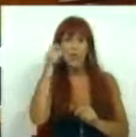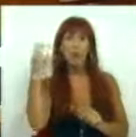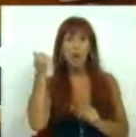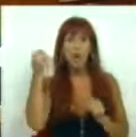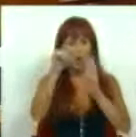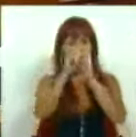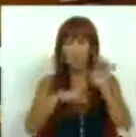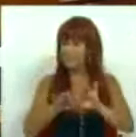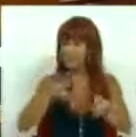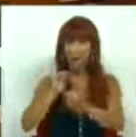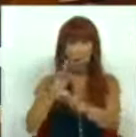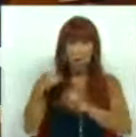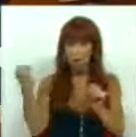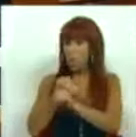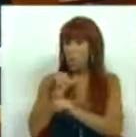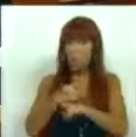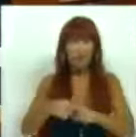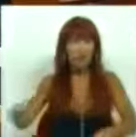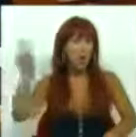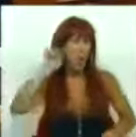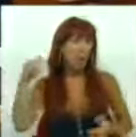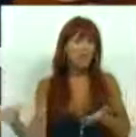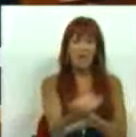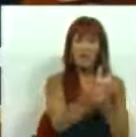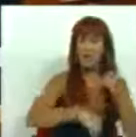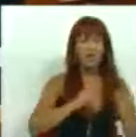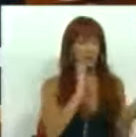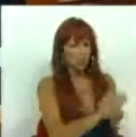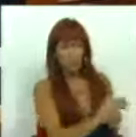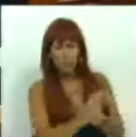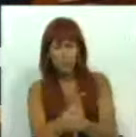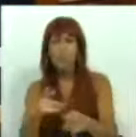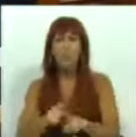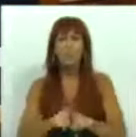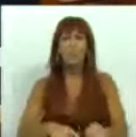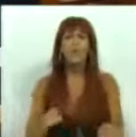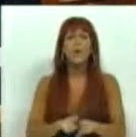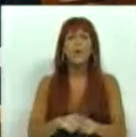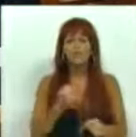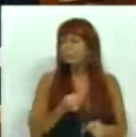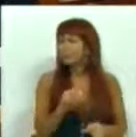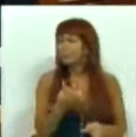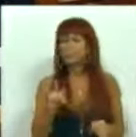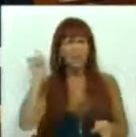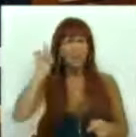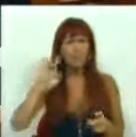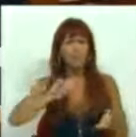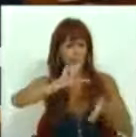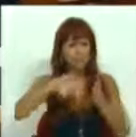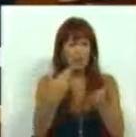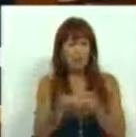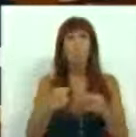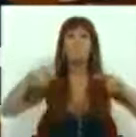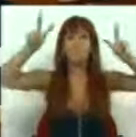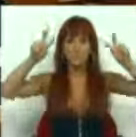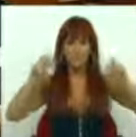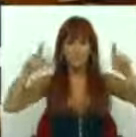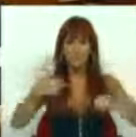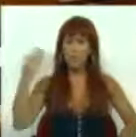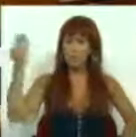de resto, tal como as outras entidades ouvidas ao longo do processo, foi um importante manancial para este projeto, passo a